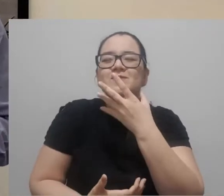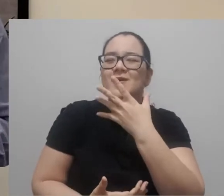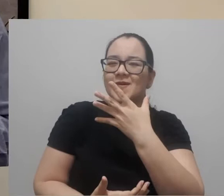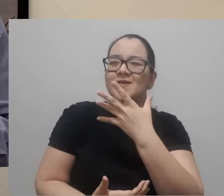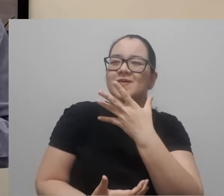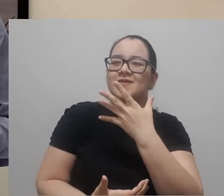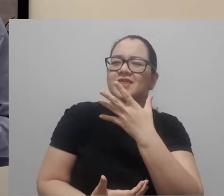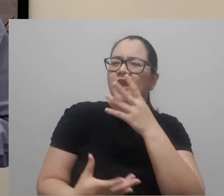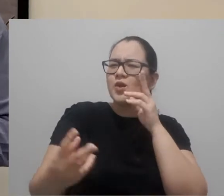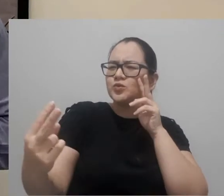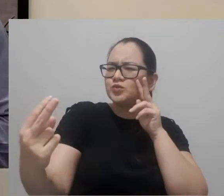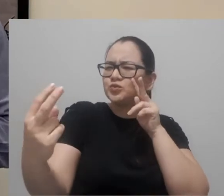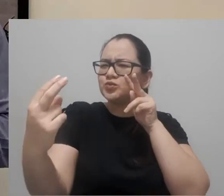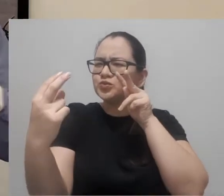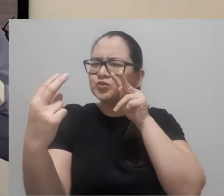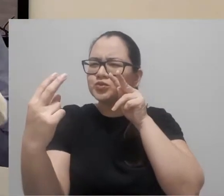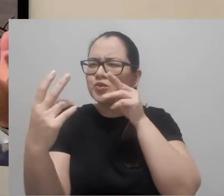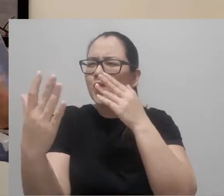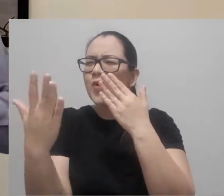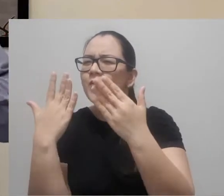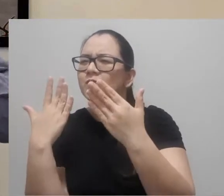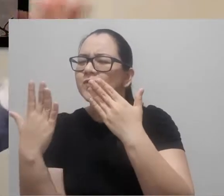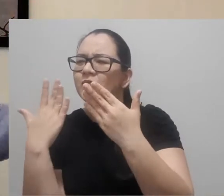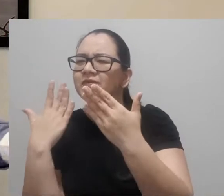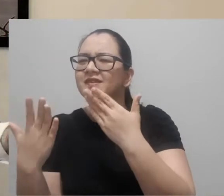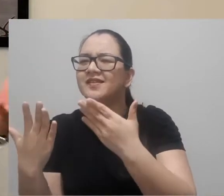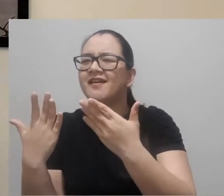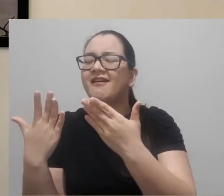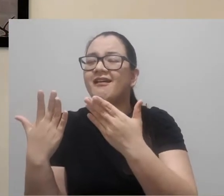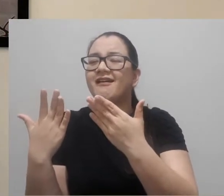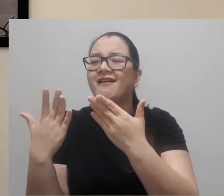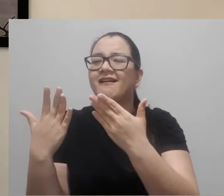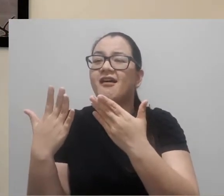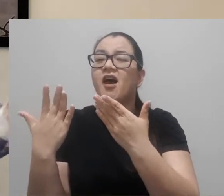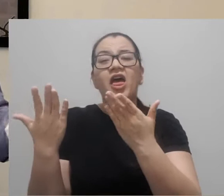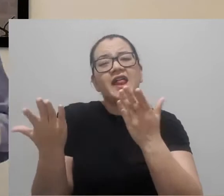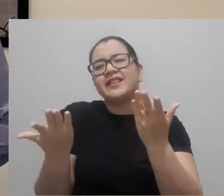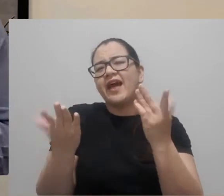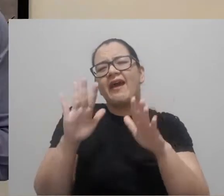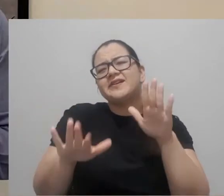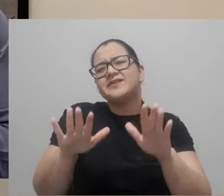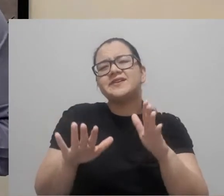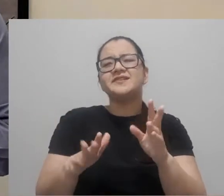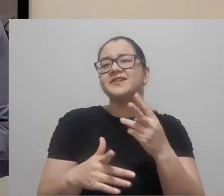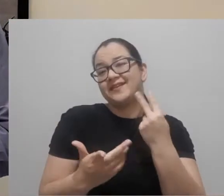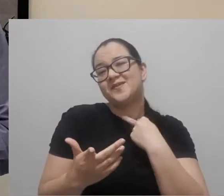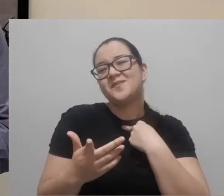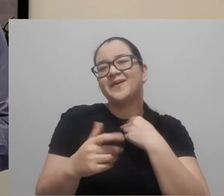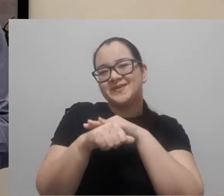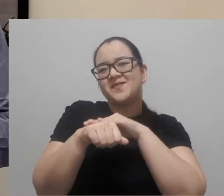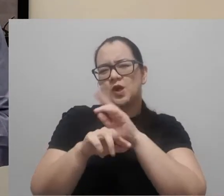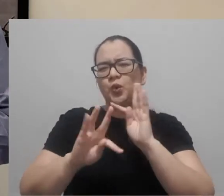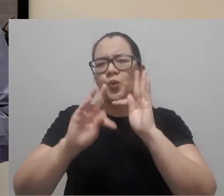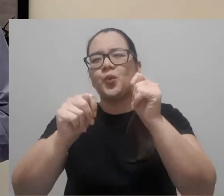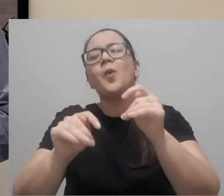a gente olha um para o outro, onde a gente conversa ali. Não dá para conversar com todos, mas nós conversamos com uma boa parte dos